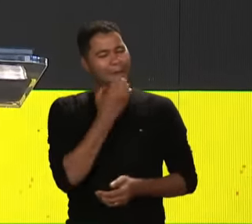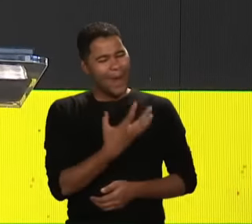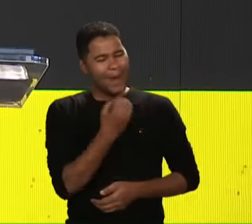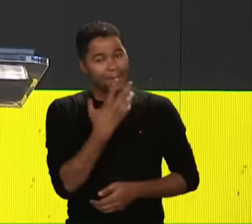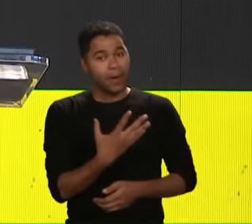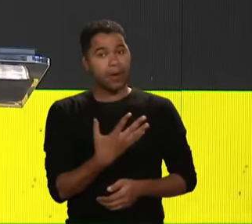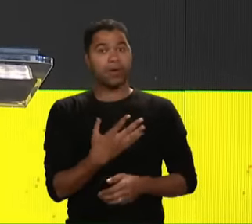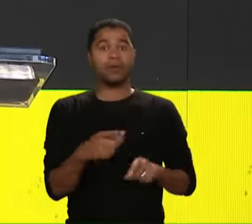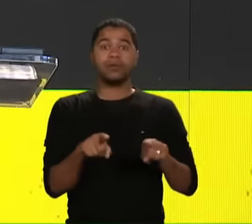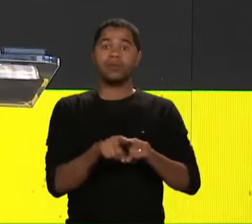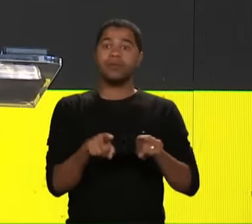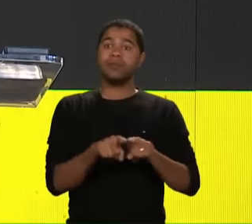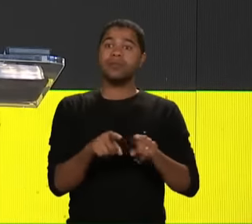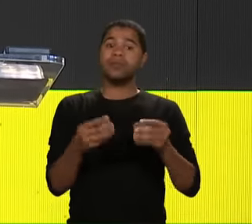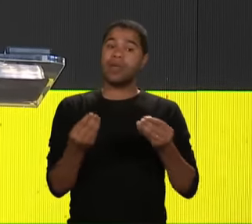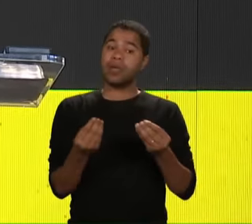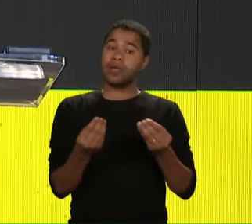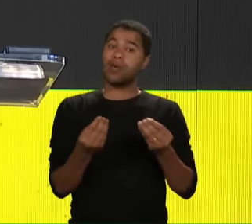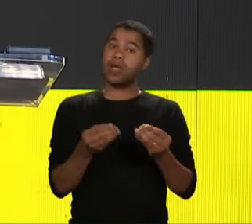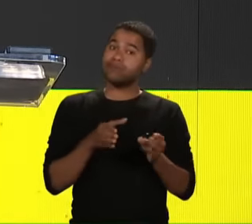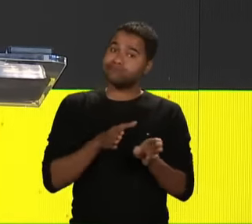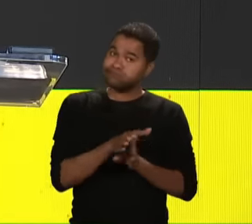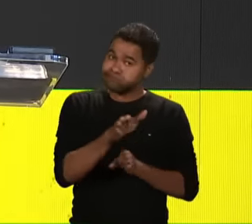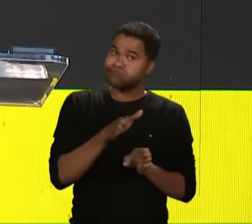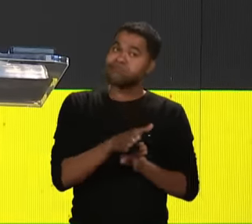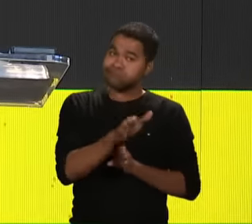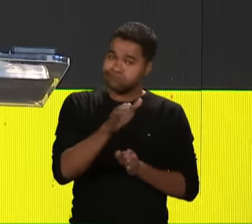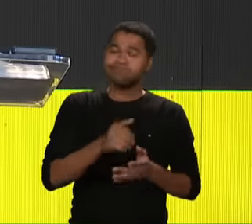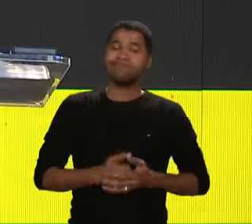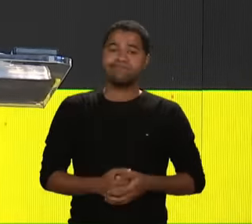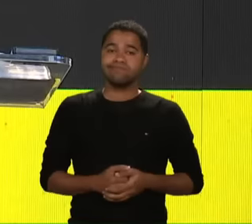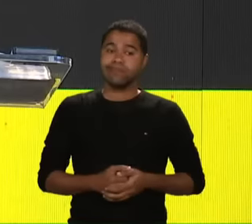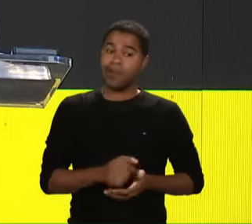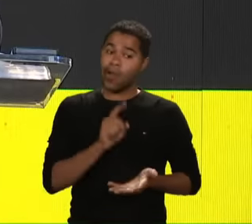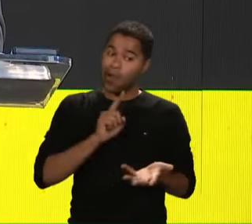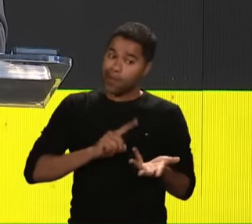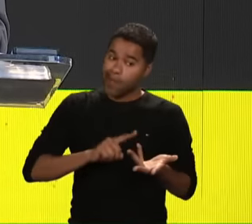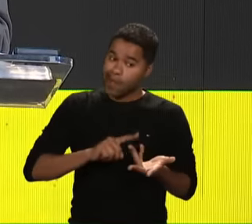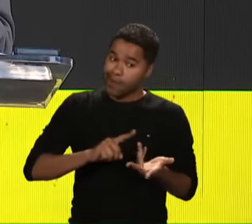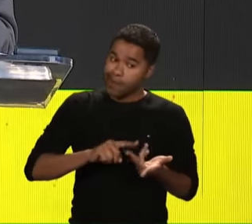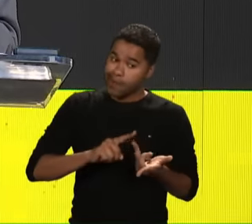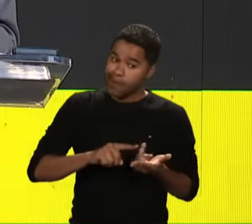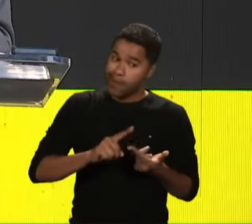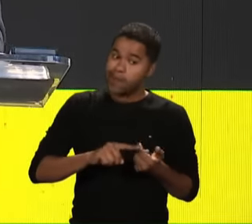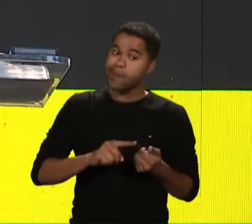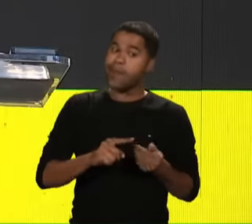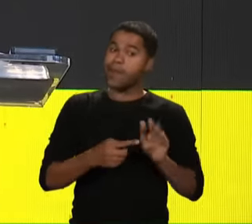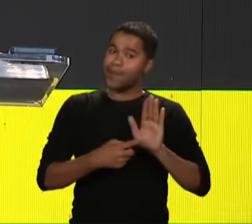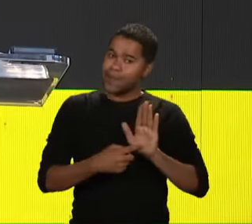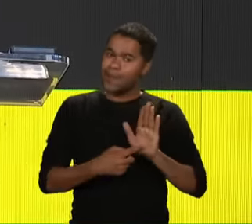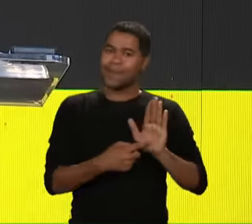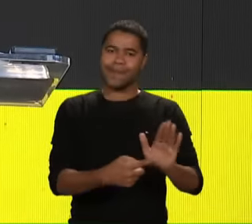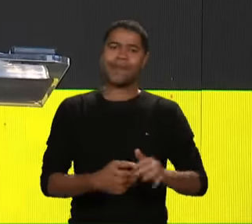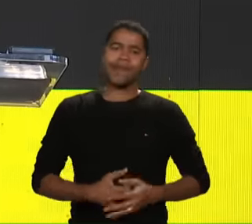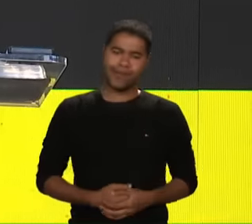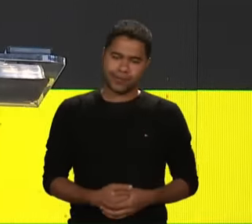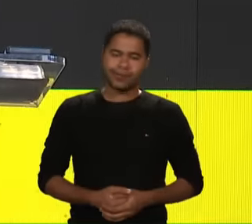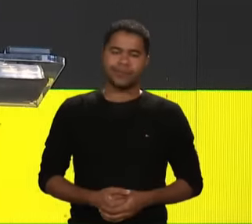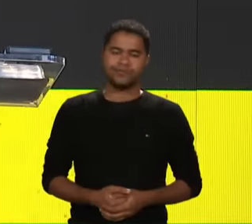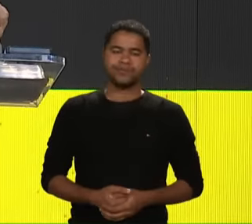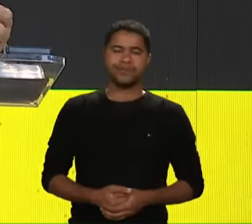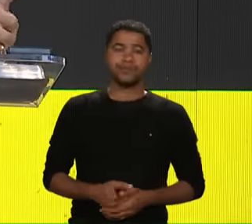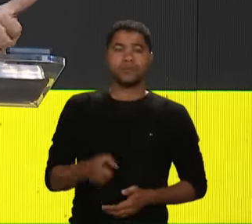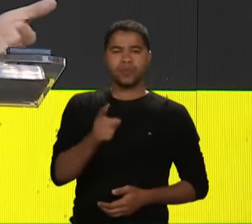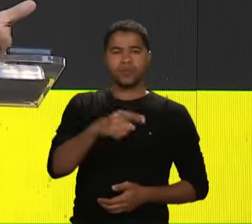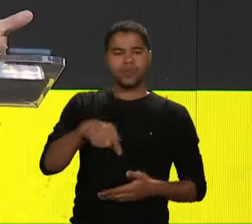outro também, trazendo a correção, trazendo a direção de uma maneira bem clara. Então, quando